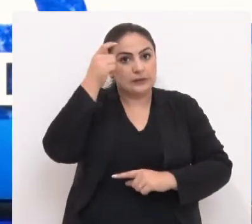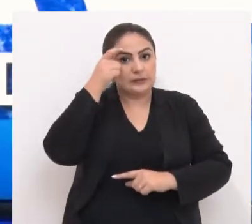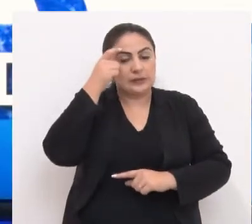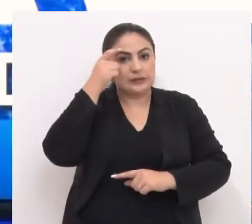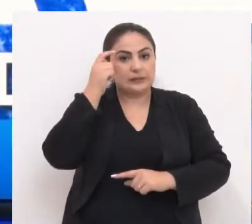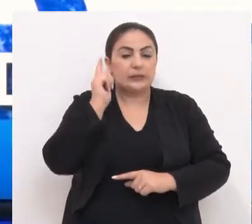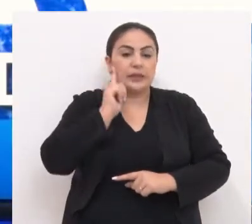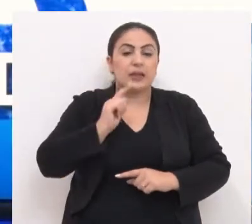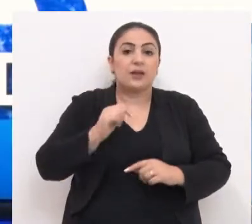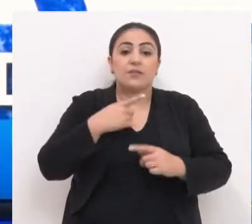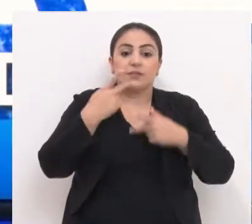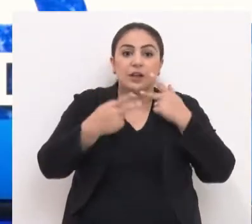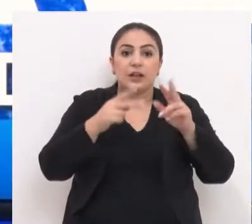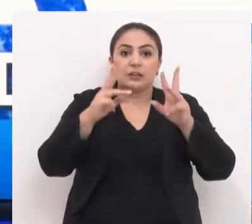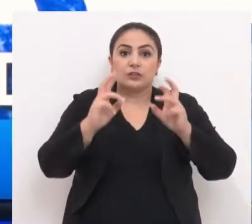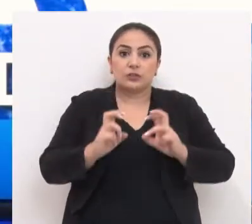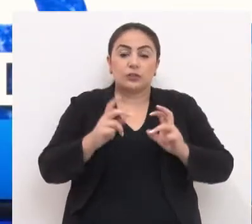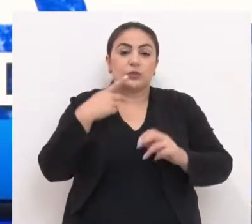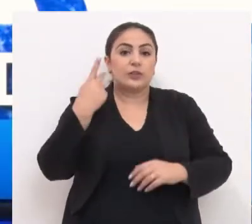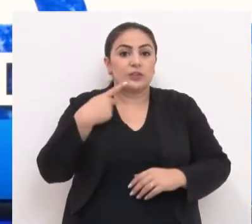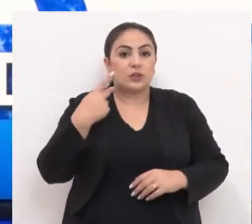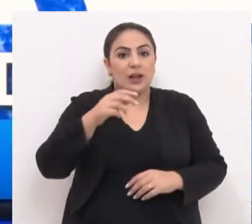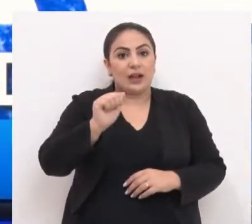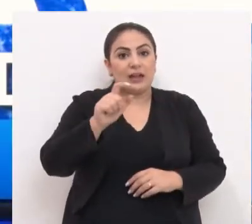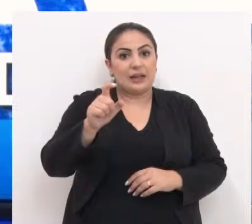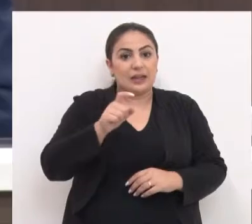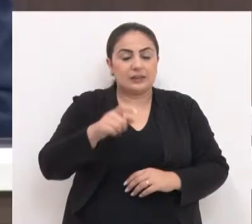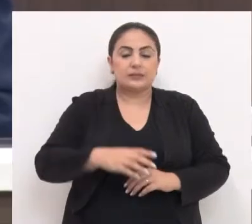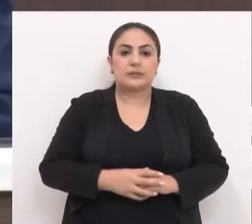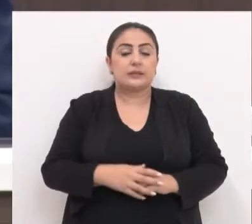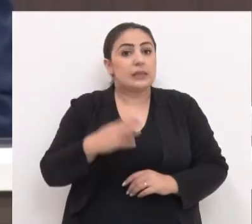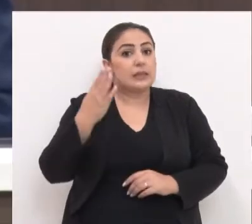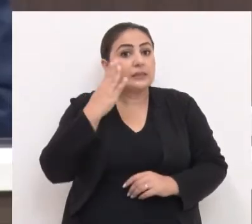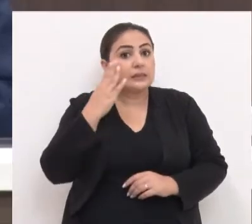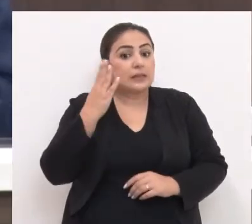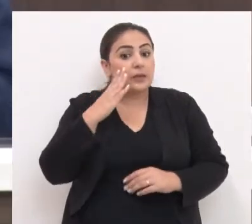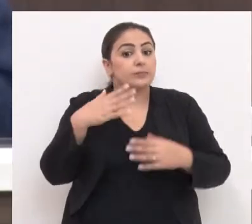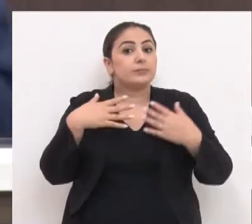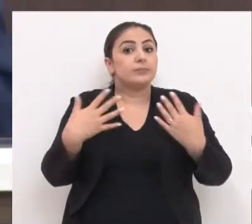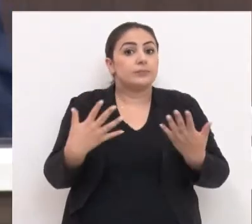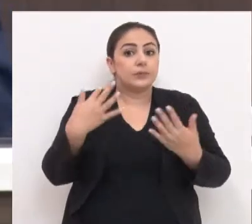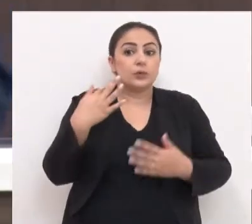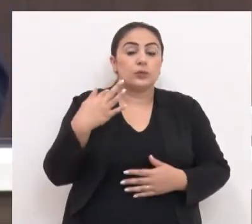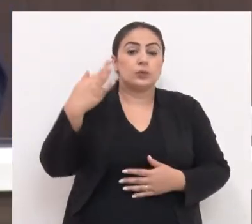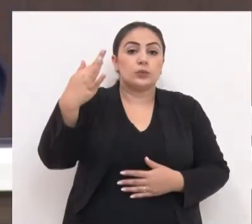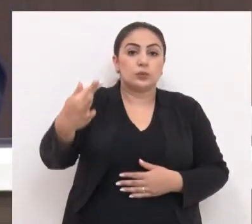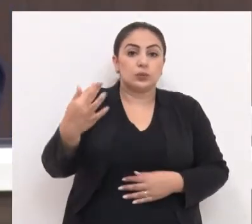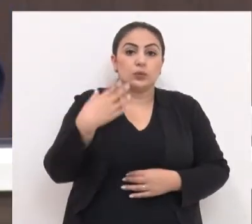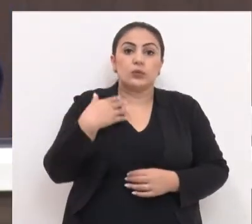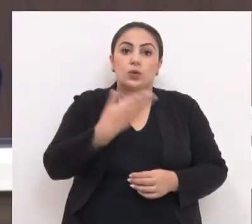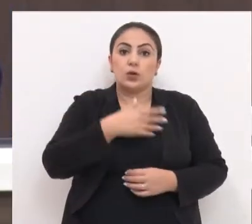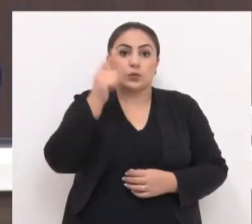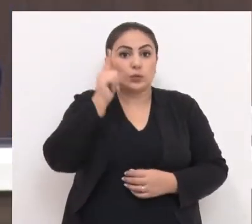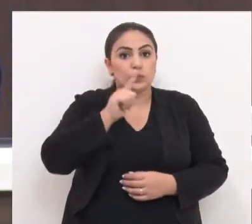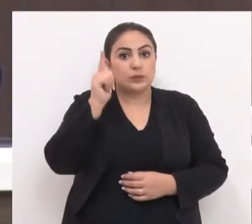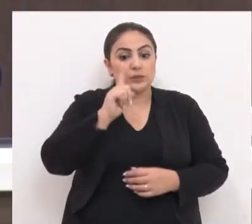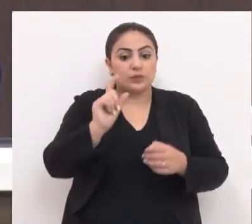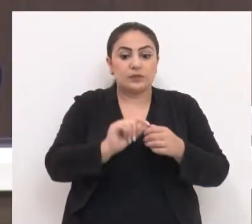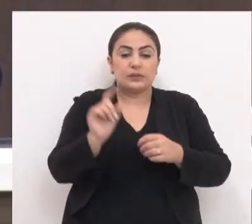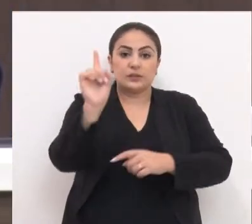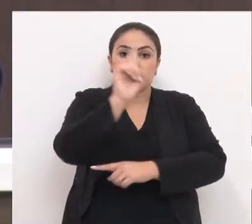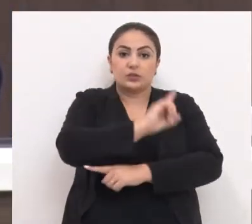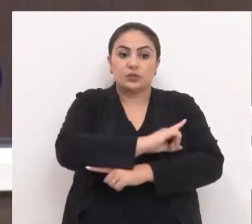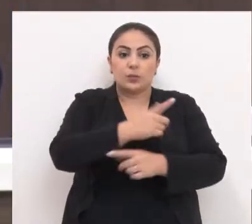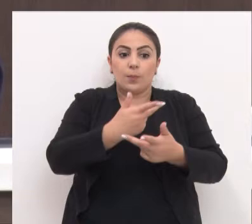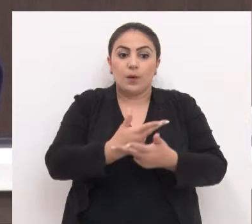Consciência Negra pauta discurso do vereador Alex Necker. Quiçá, no futuro, nós possamos fazer